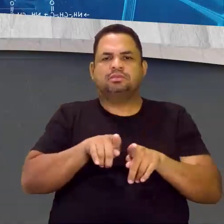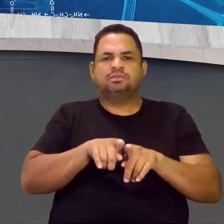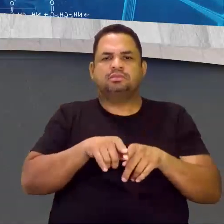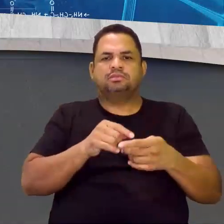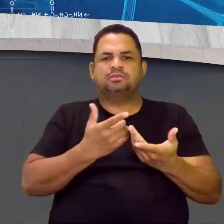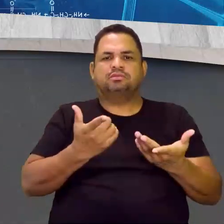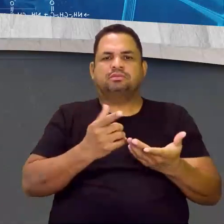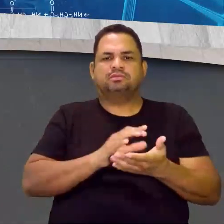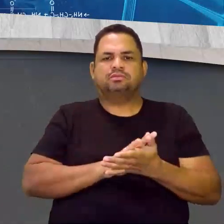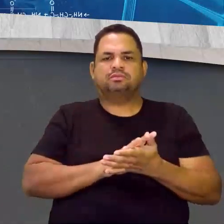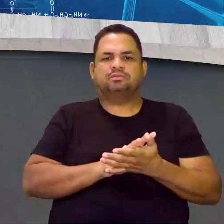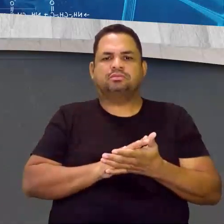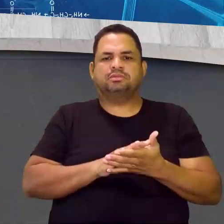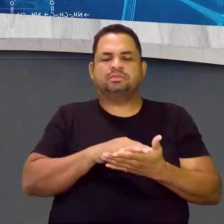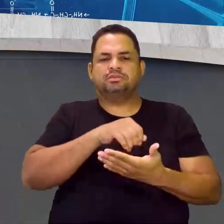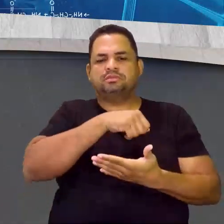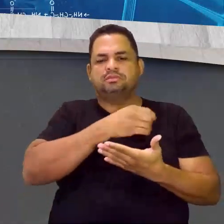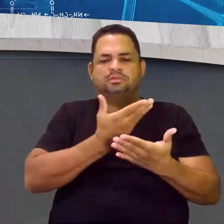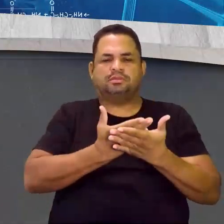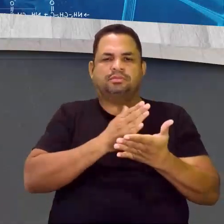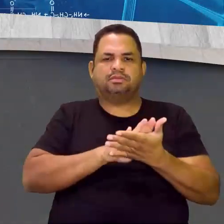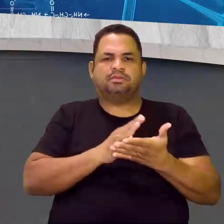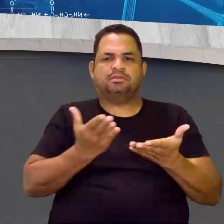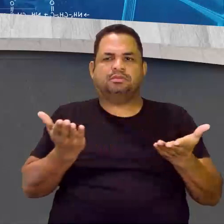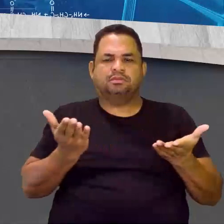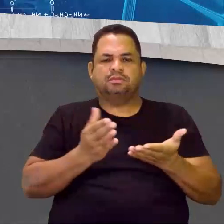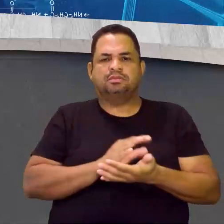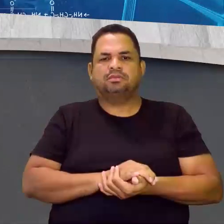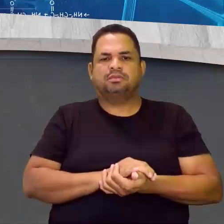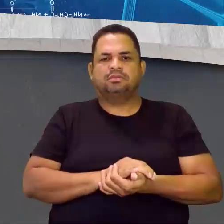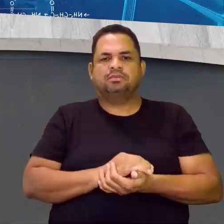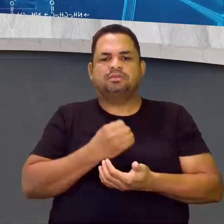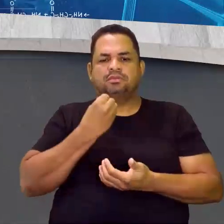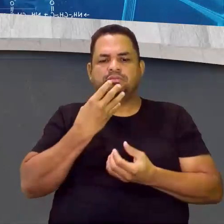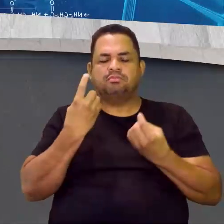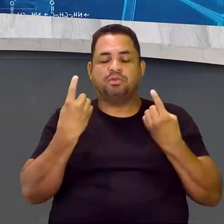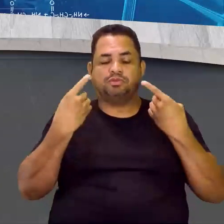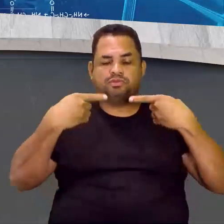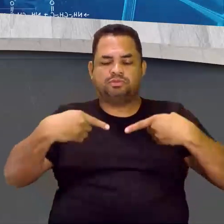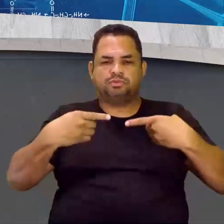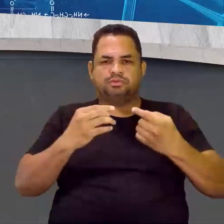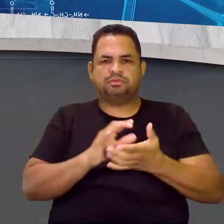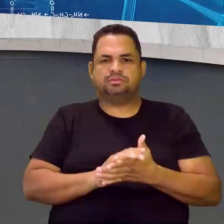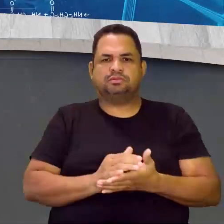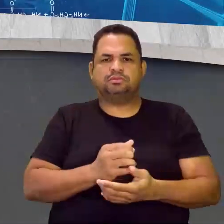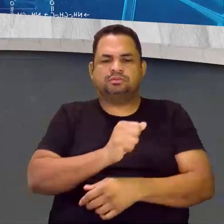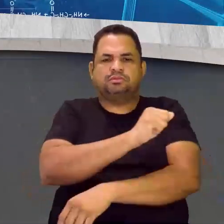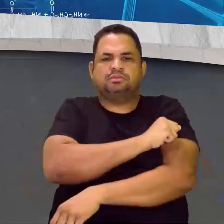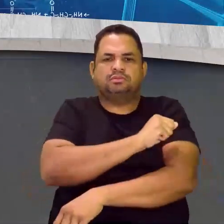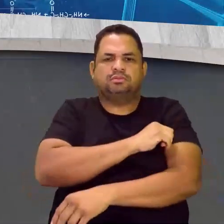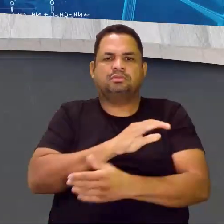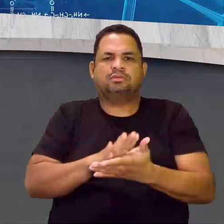também uma questão dissertativa. Desejo a você boa sorte, meu caro aluno.